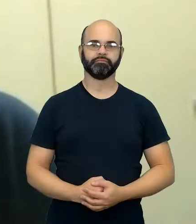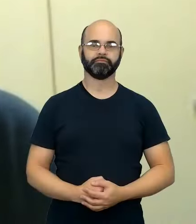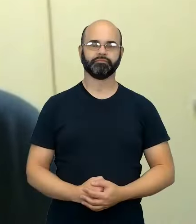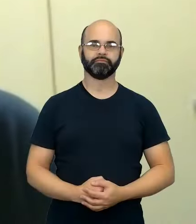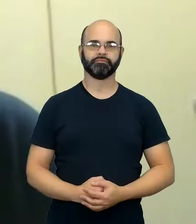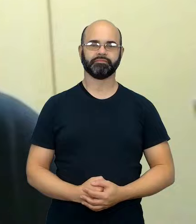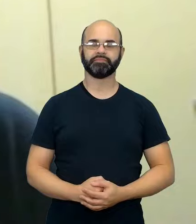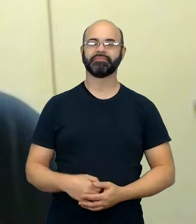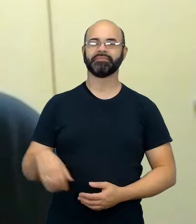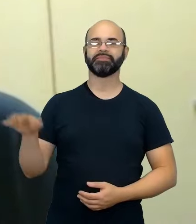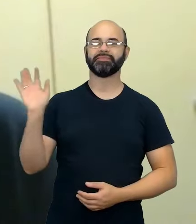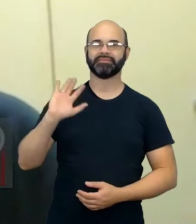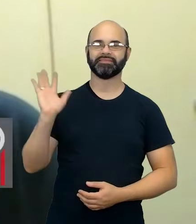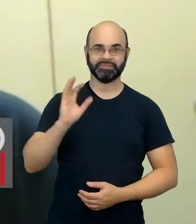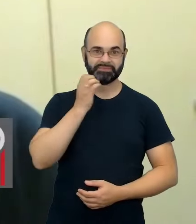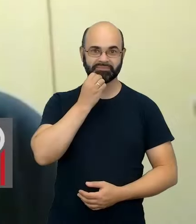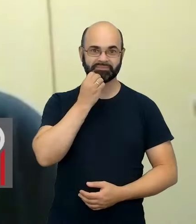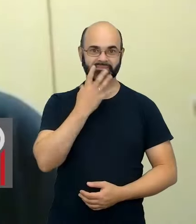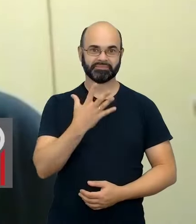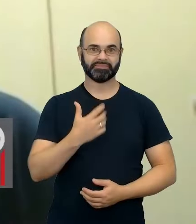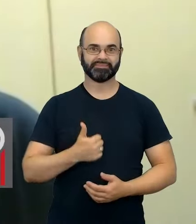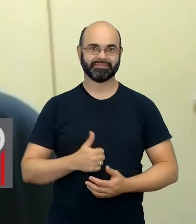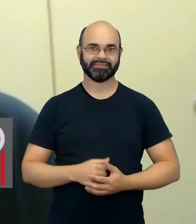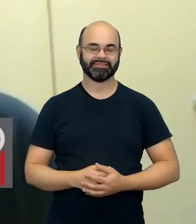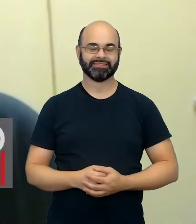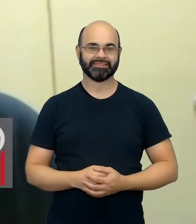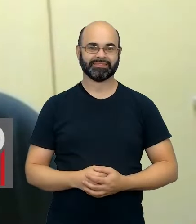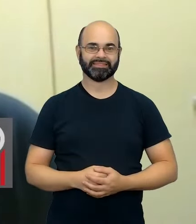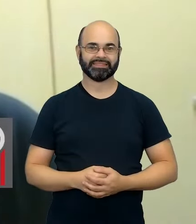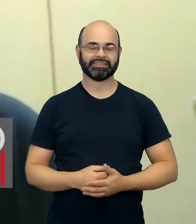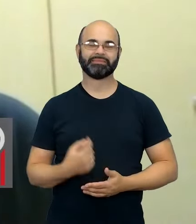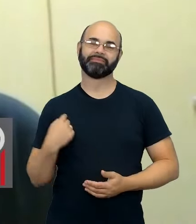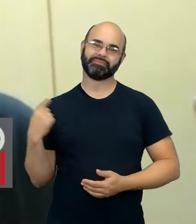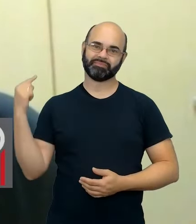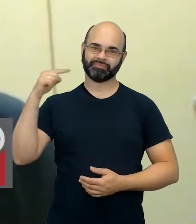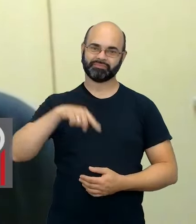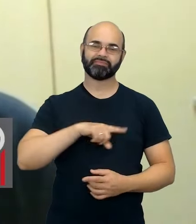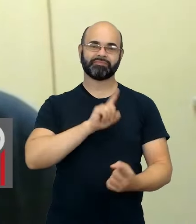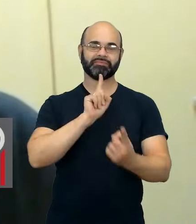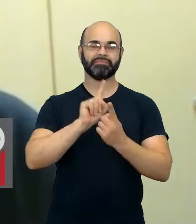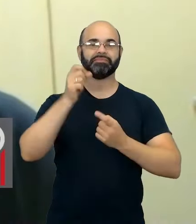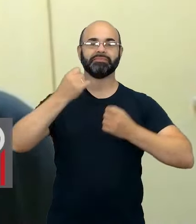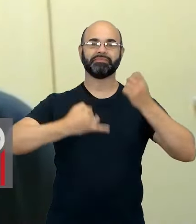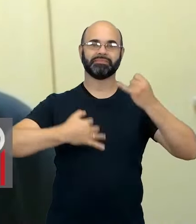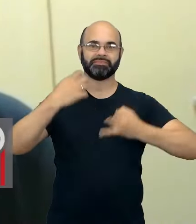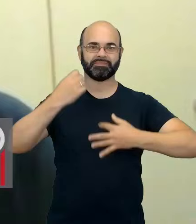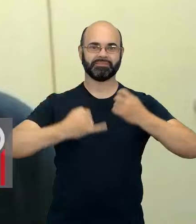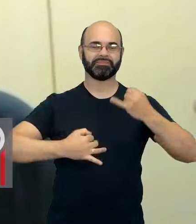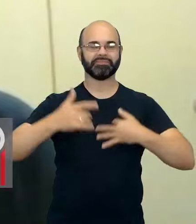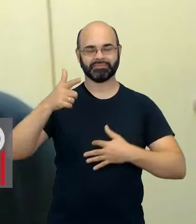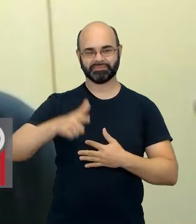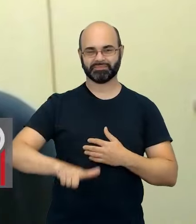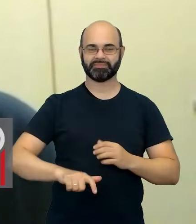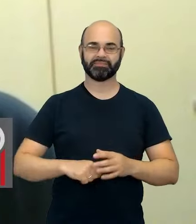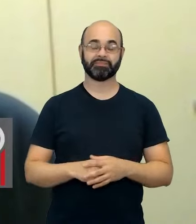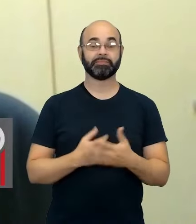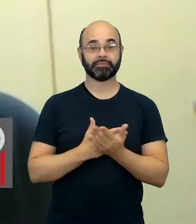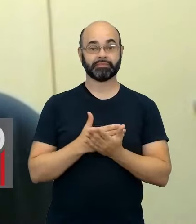Olá, pessoal, tudo bem? Estamos aqui para mais um momento de formação e, inicialmente, eu vou fazer a